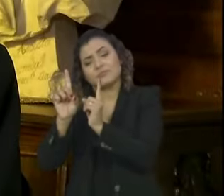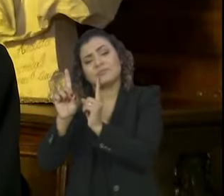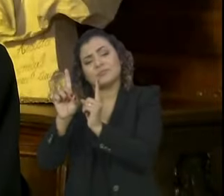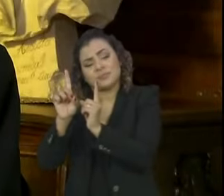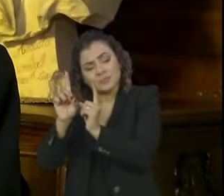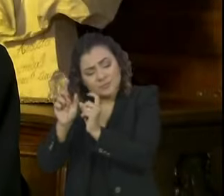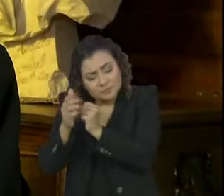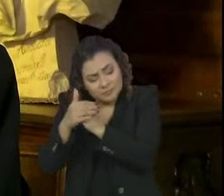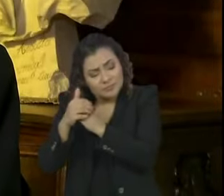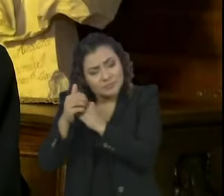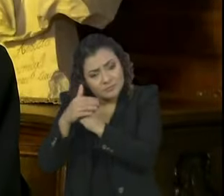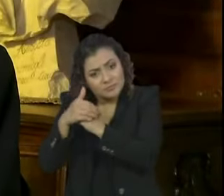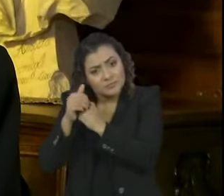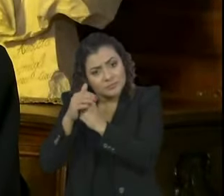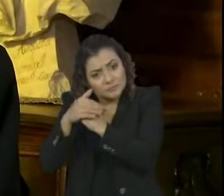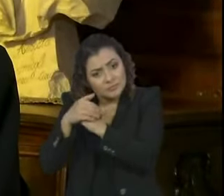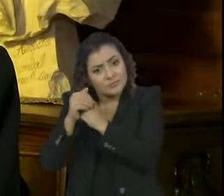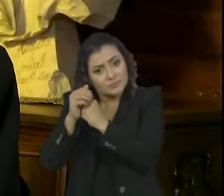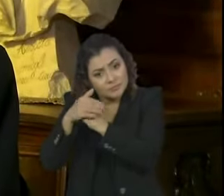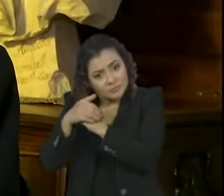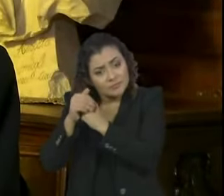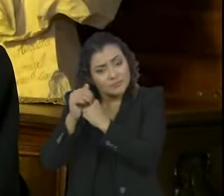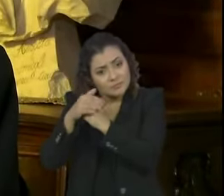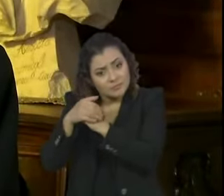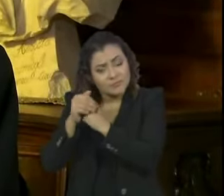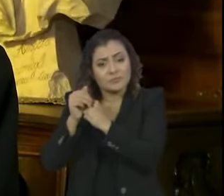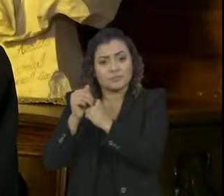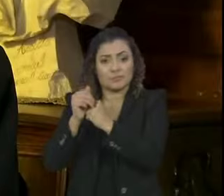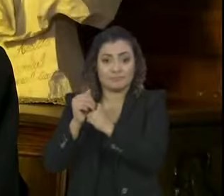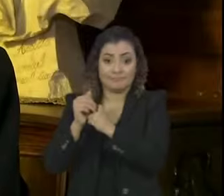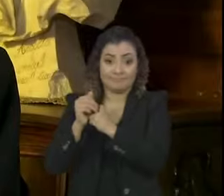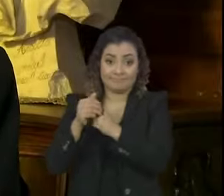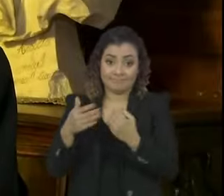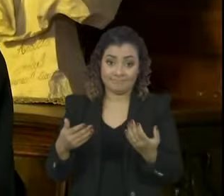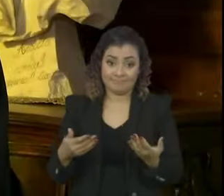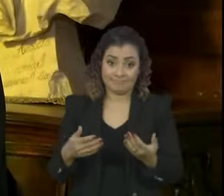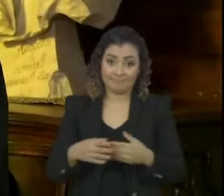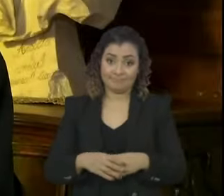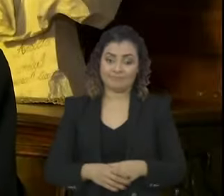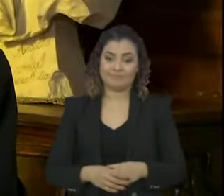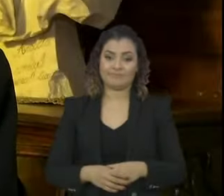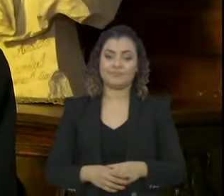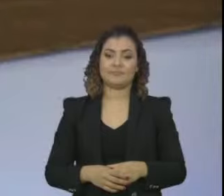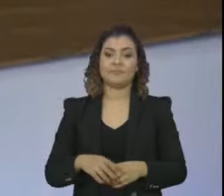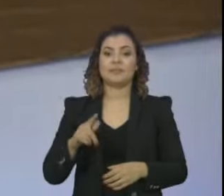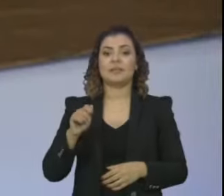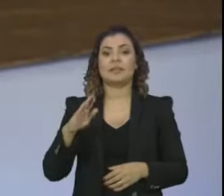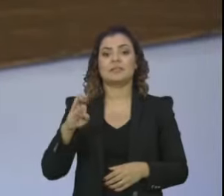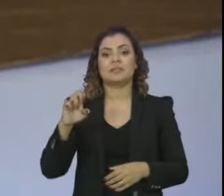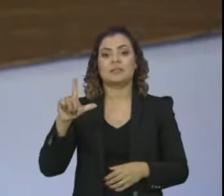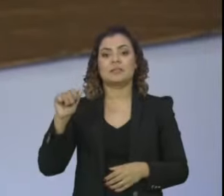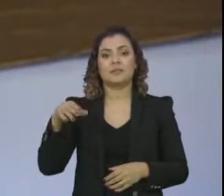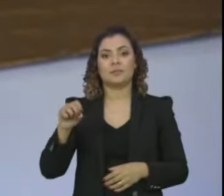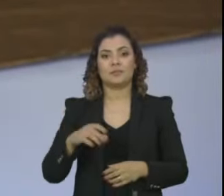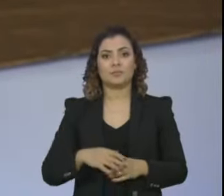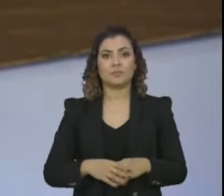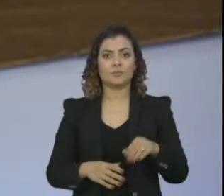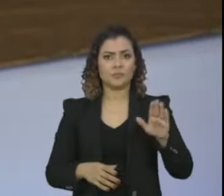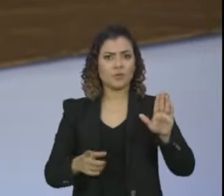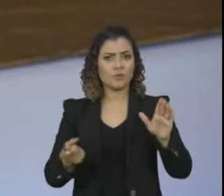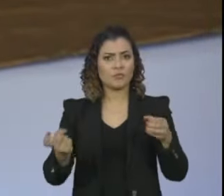e estende a mão aqueles que estão no fundo do poço é a Cilene do